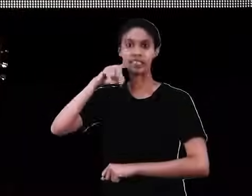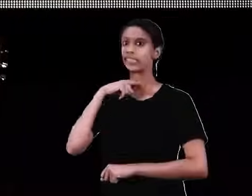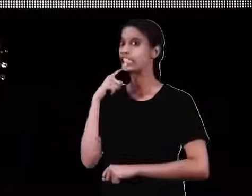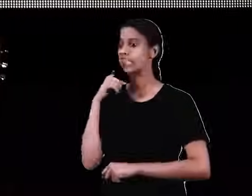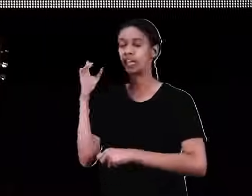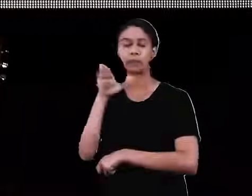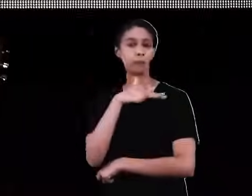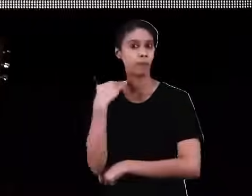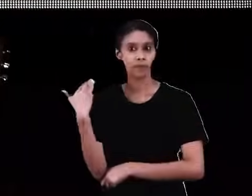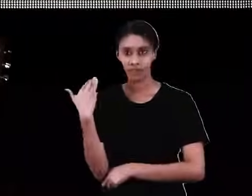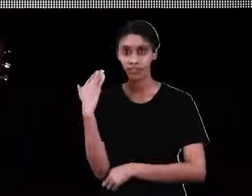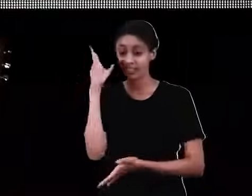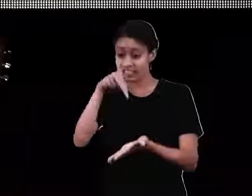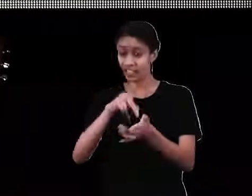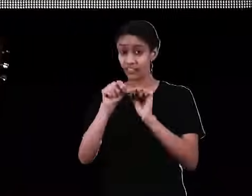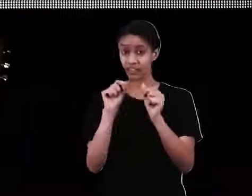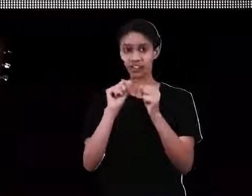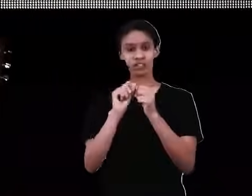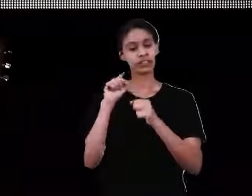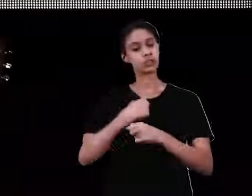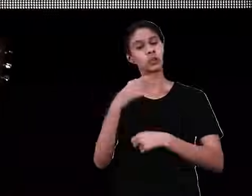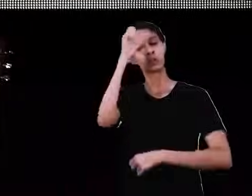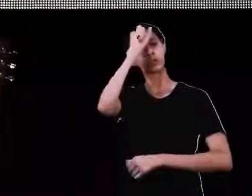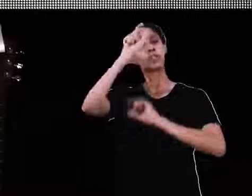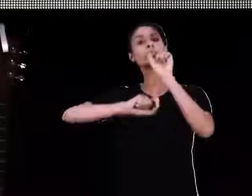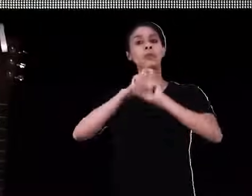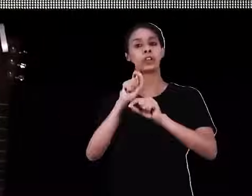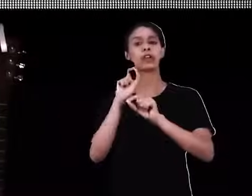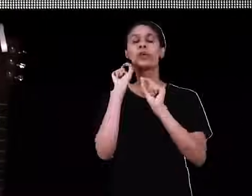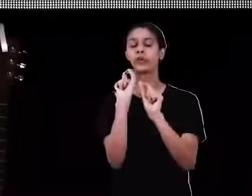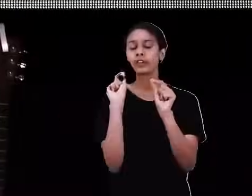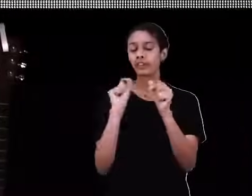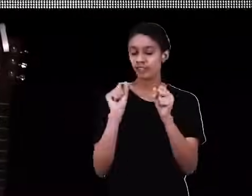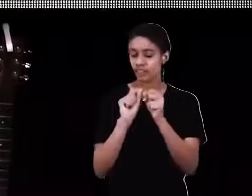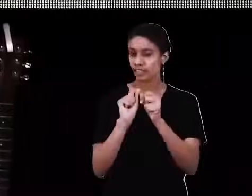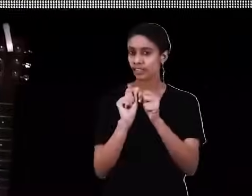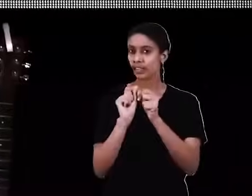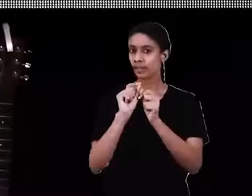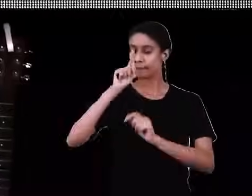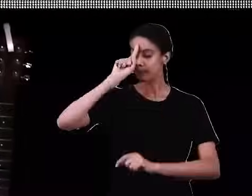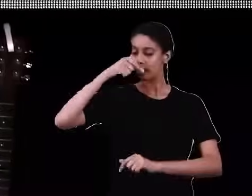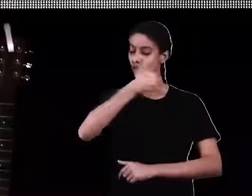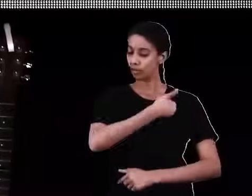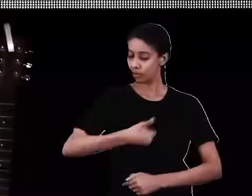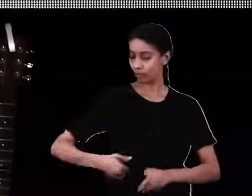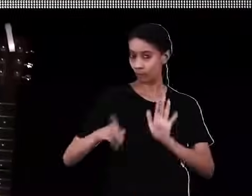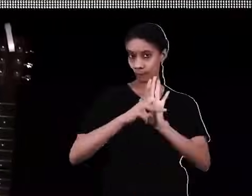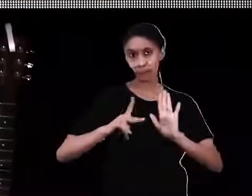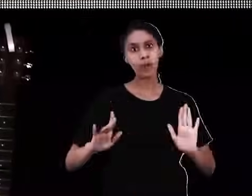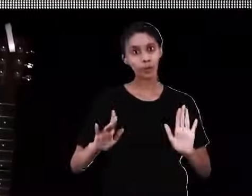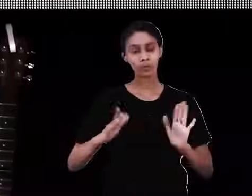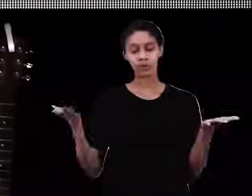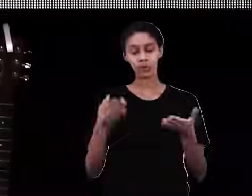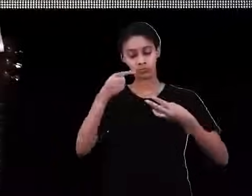morrer, e na verdade nos deixou um legado do que fazer para governar a si mesmo. Então hoje nós vamos